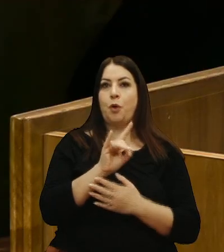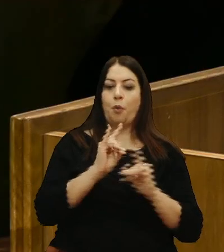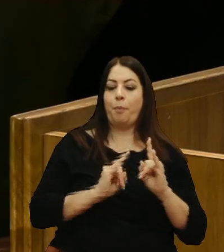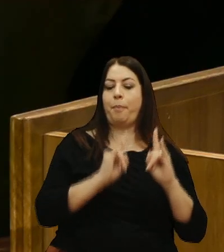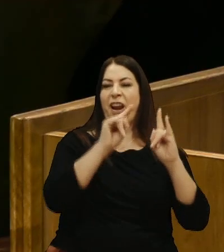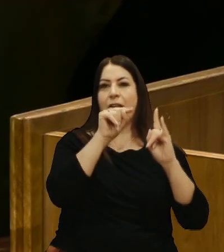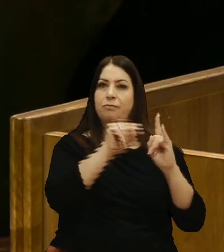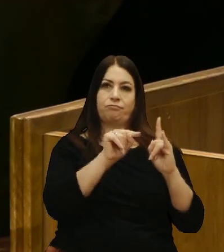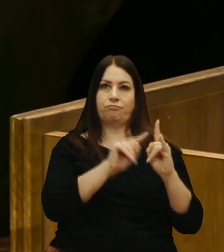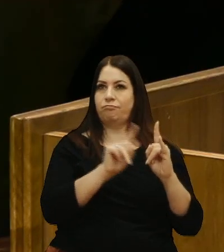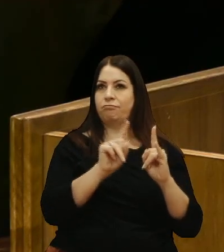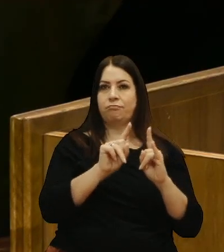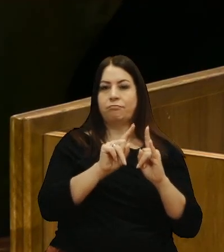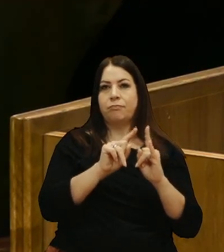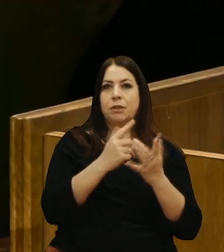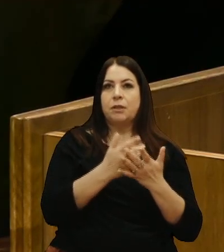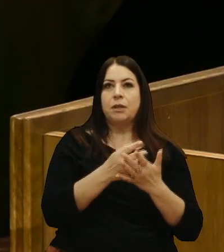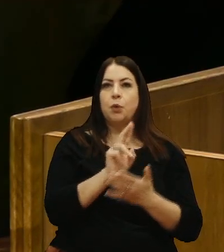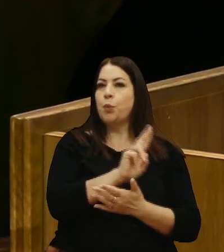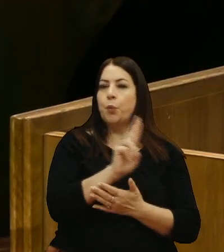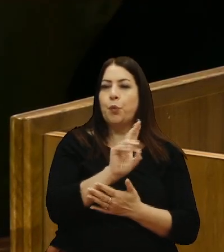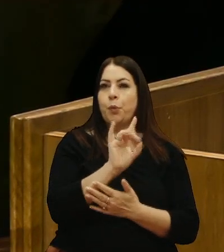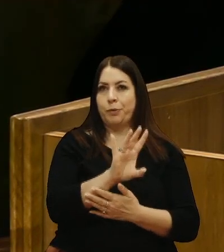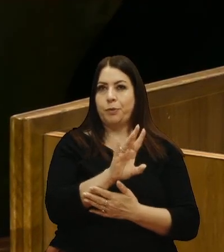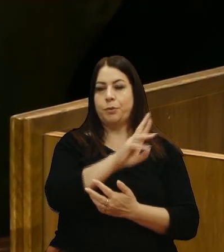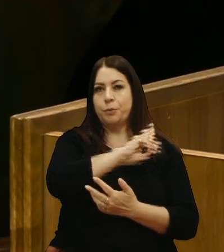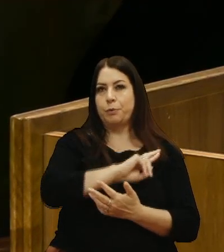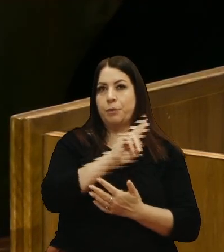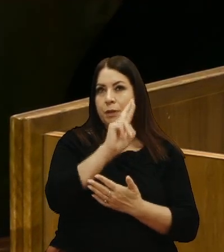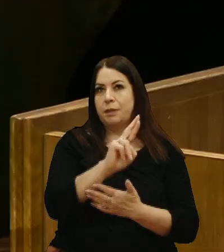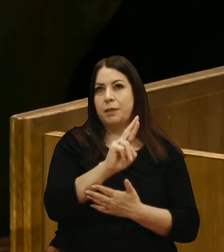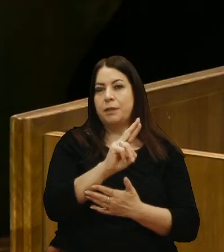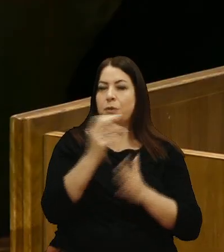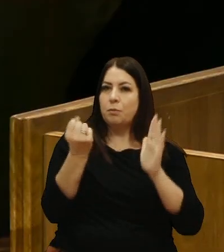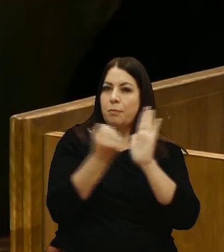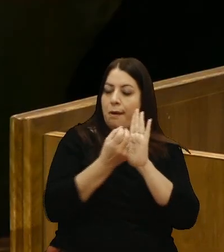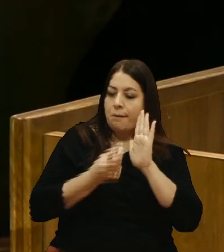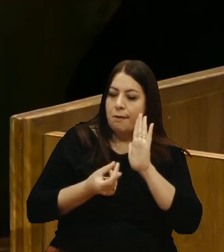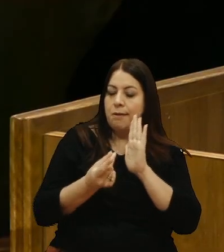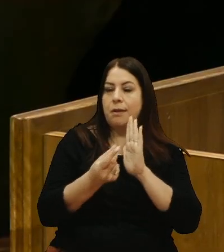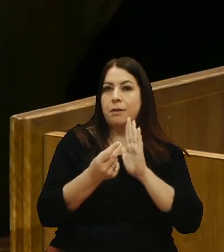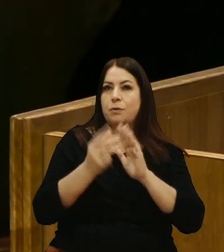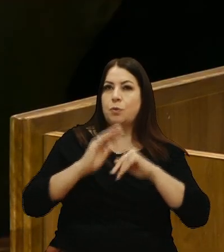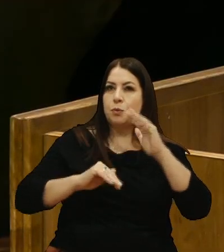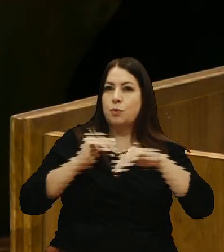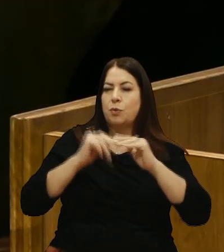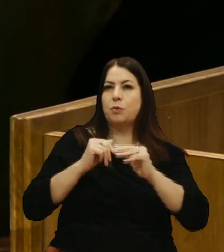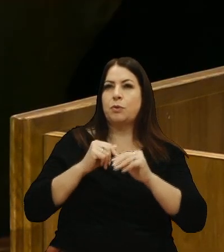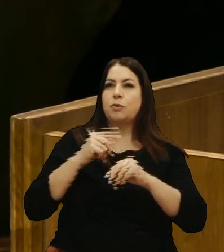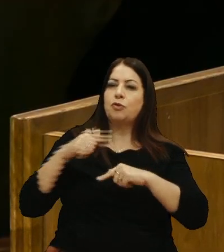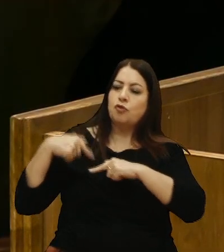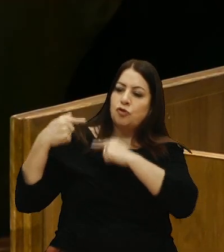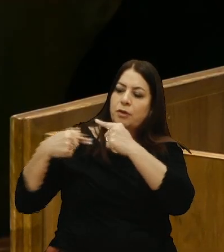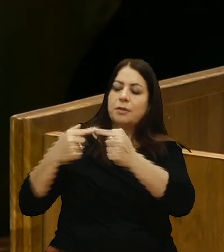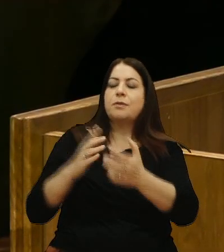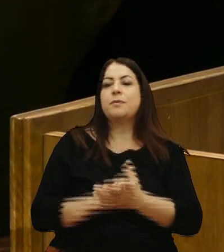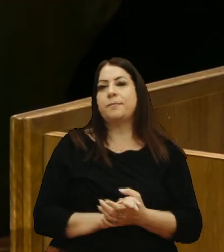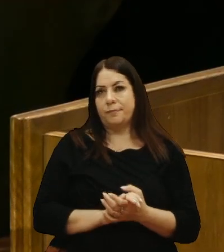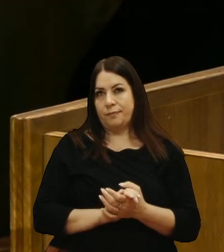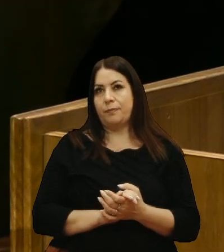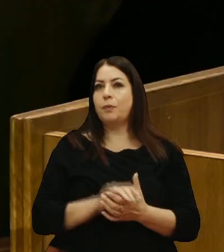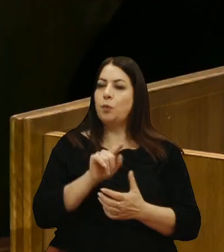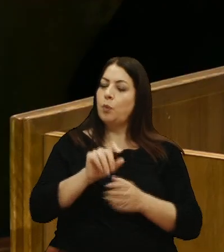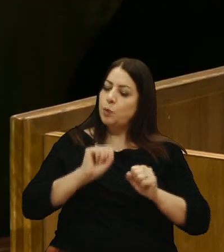prédio, não é apenas um nome, ela representa um legado construído ao longo de gerações,